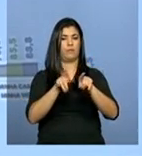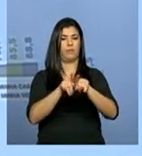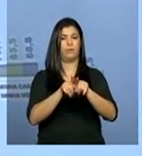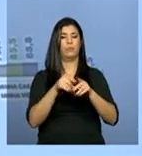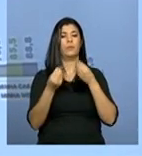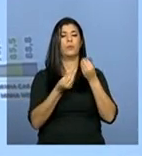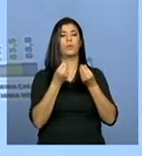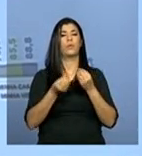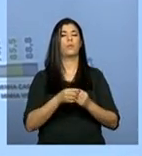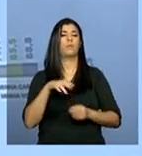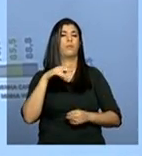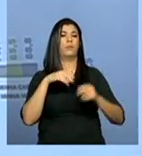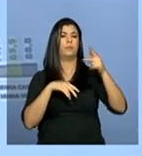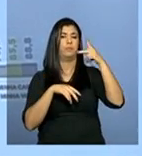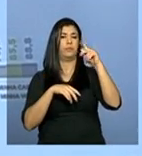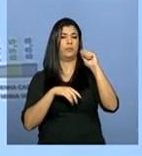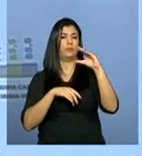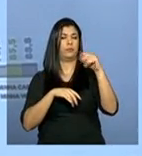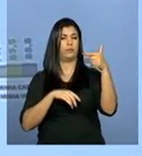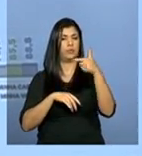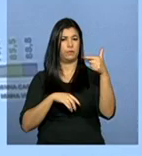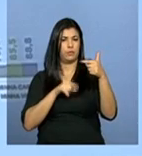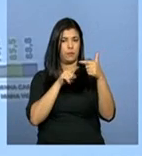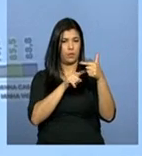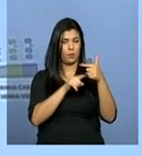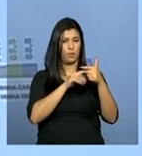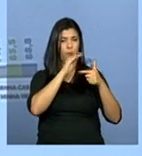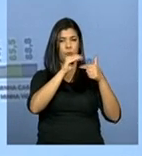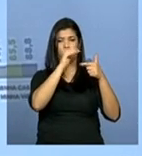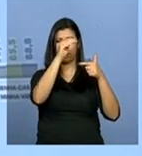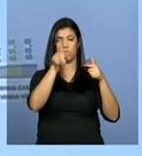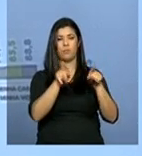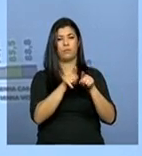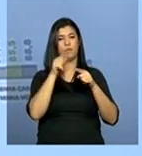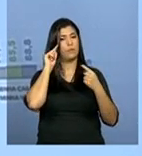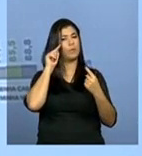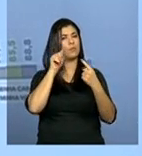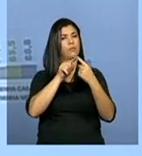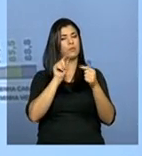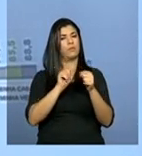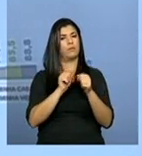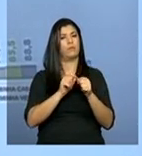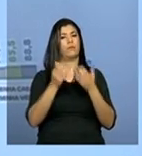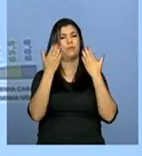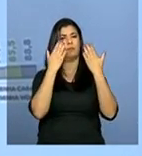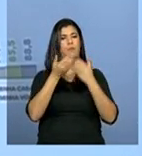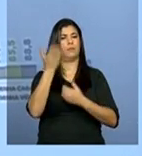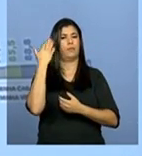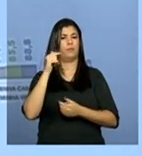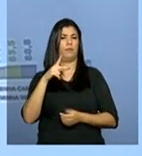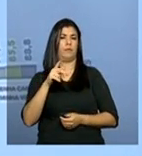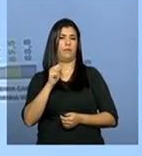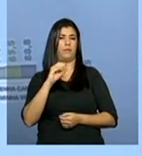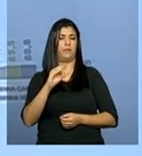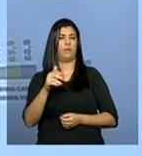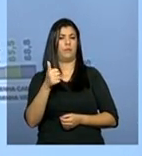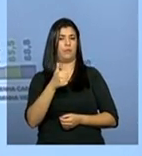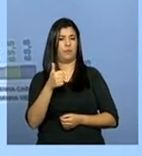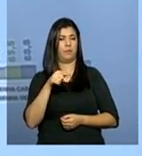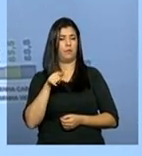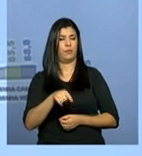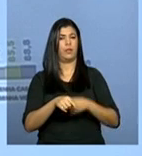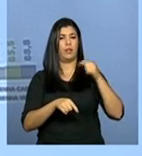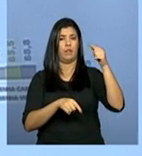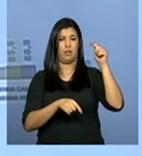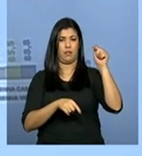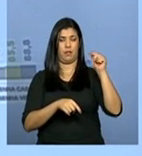de como o PAC 2 foi muito além do que a gente já fez no PAC 1. Dessa execução global de